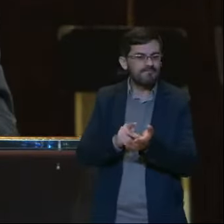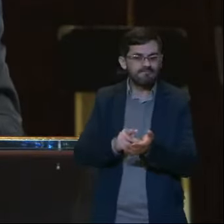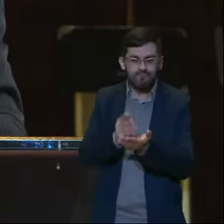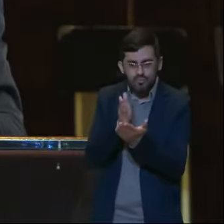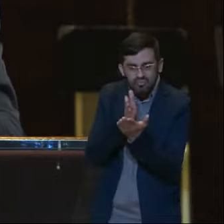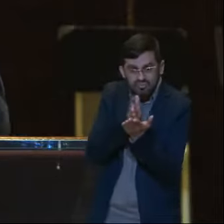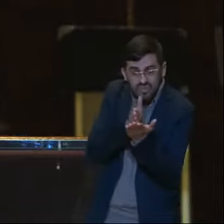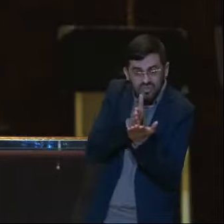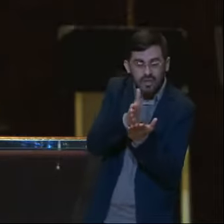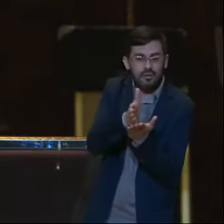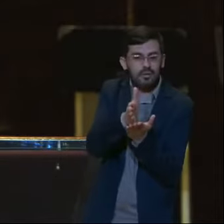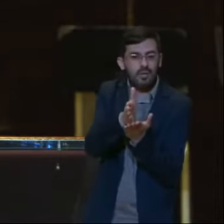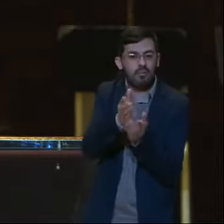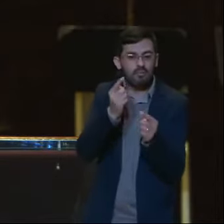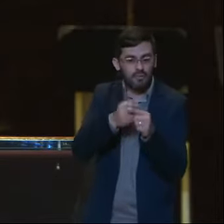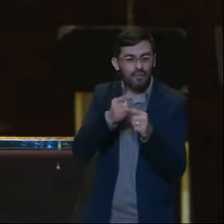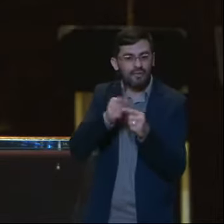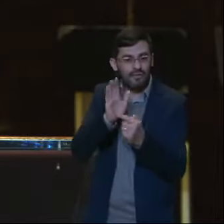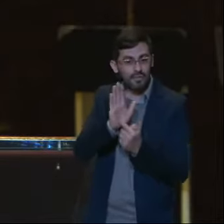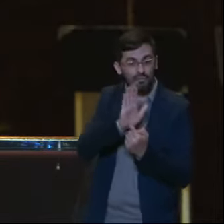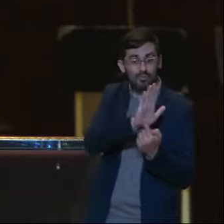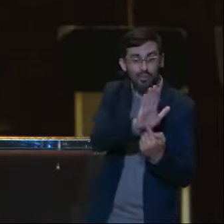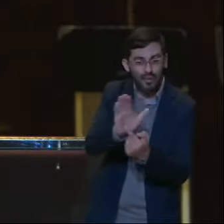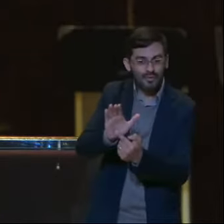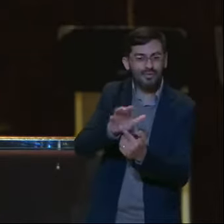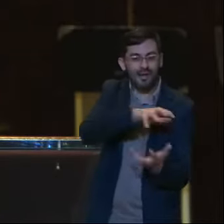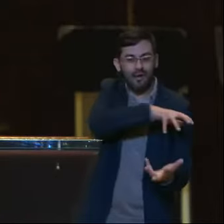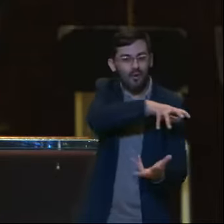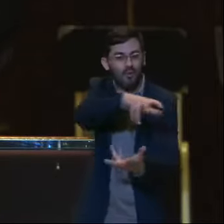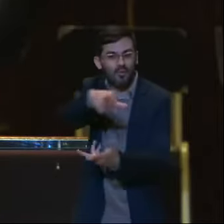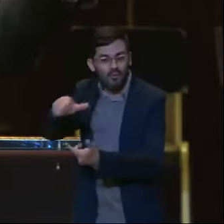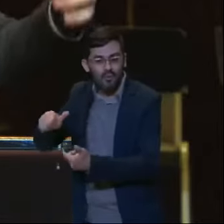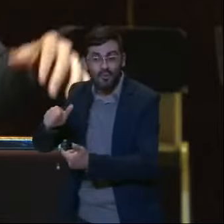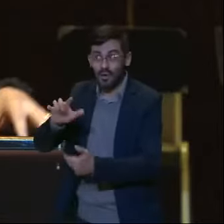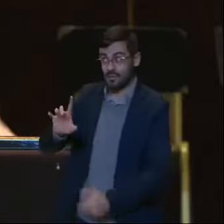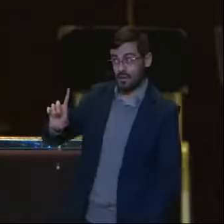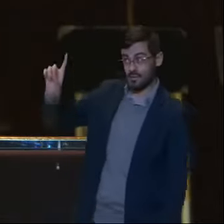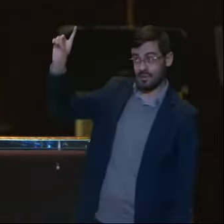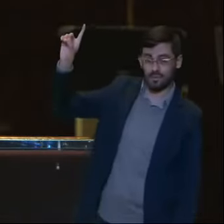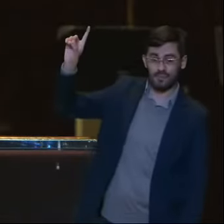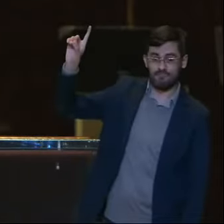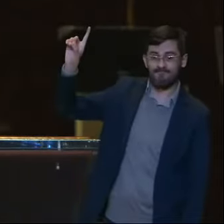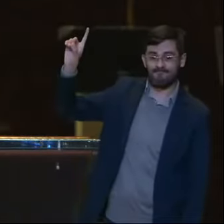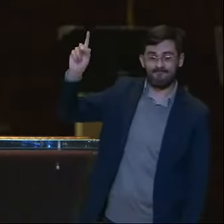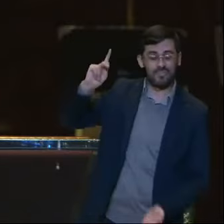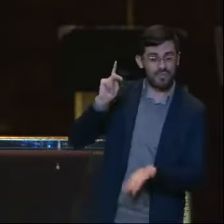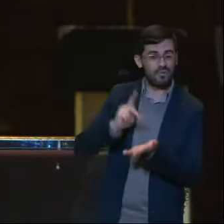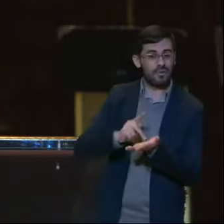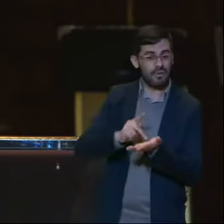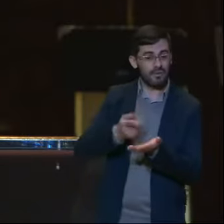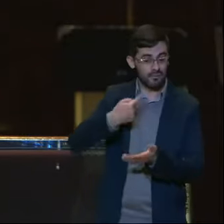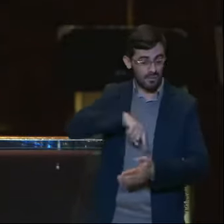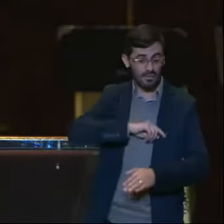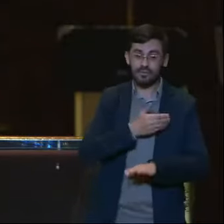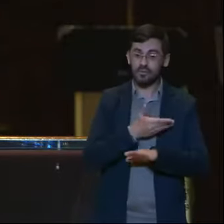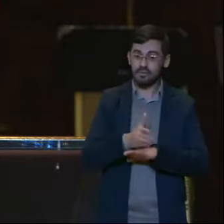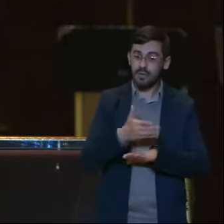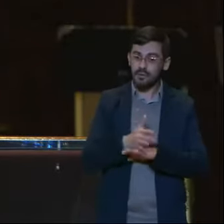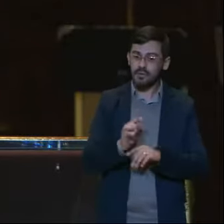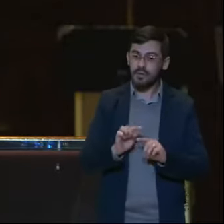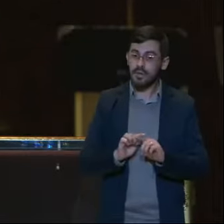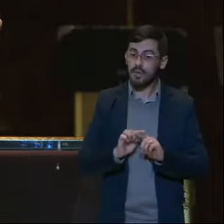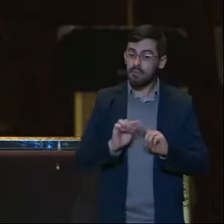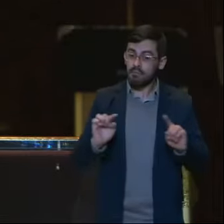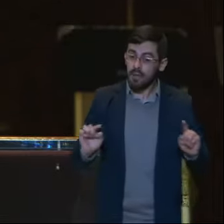mundo. Antes mesmo das nossas palavras, ela pode revelar Deus ao mundo. Mas agora,